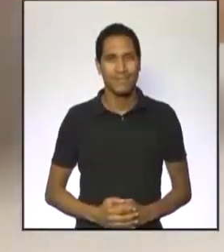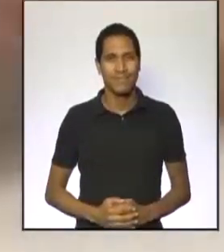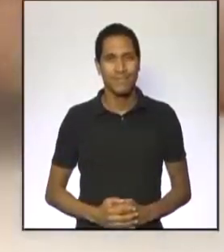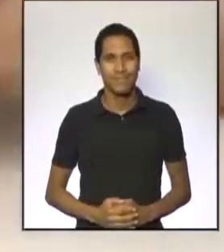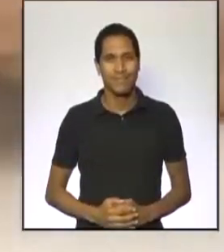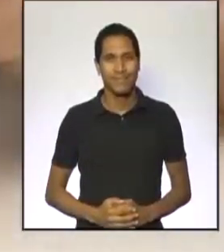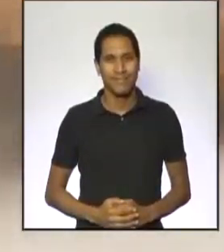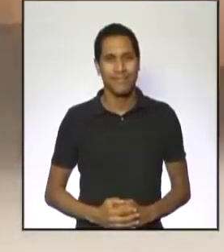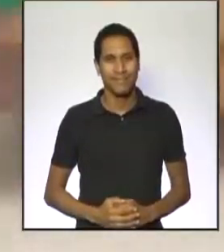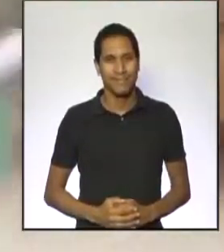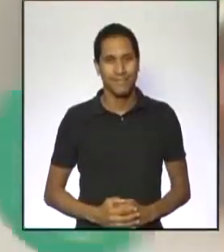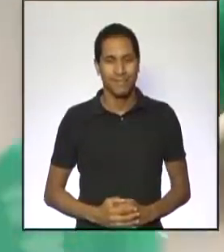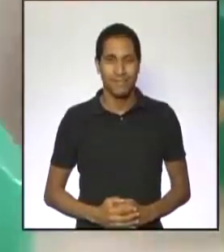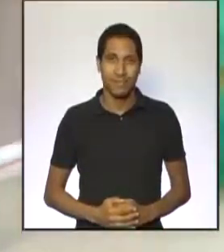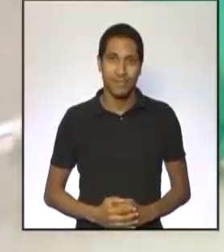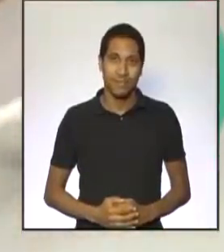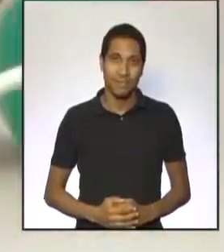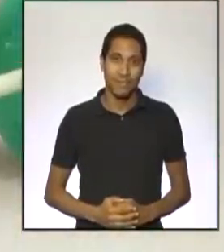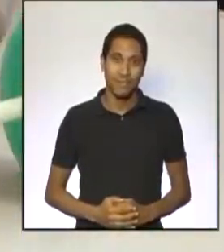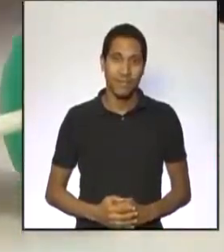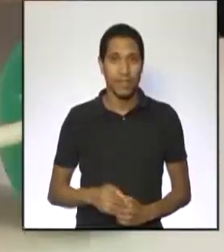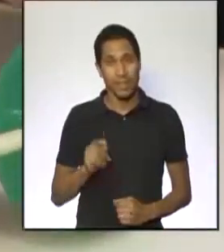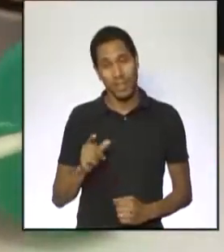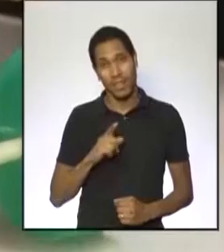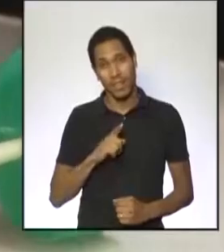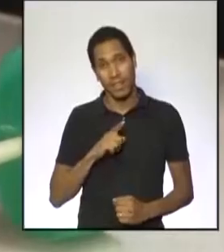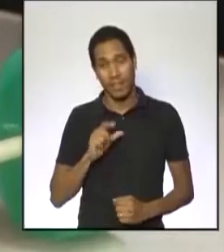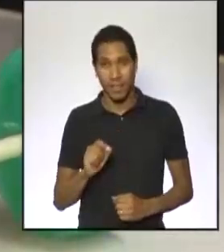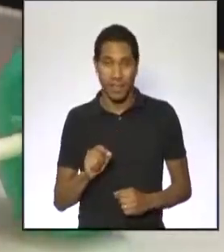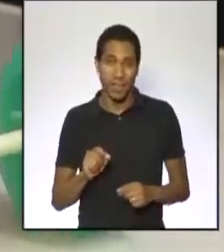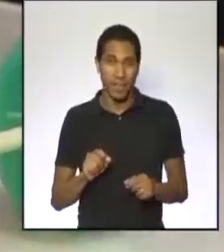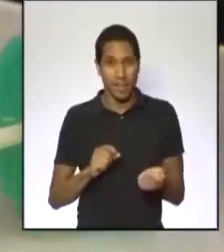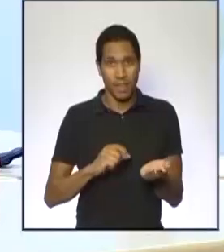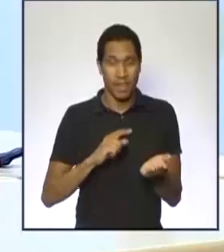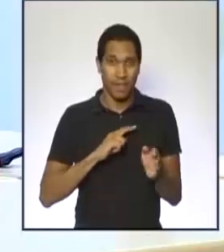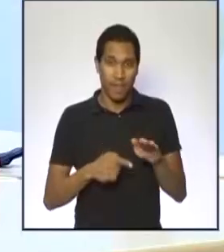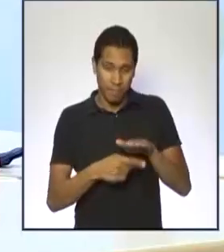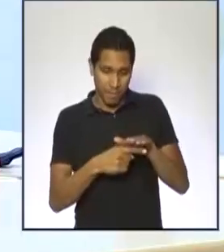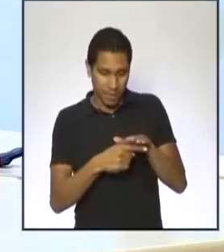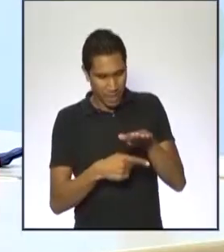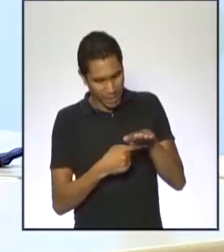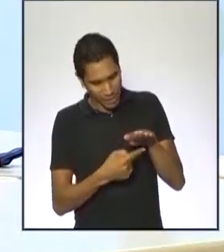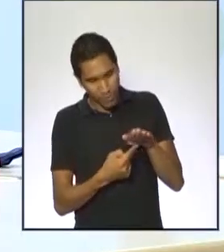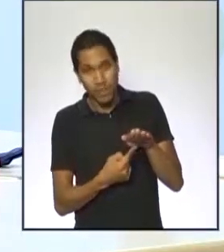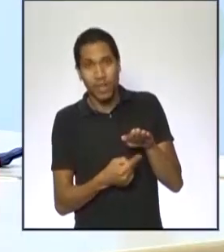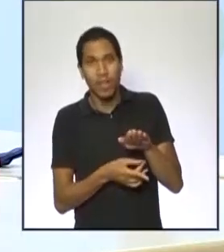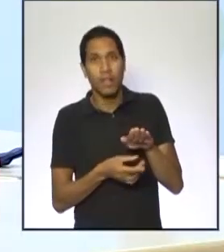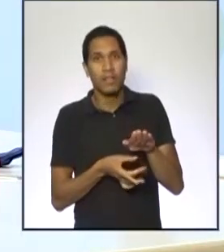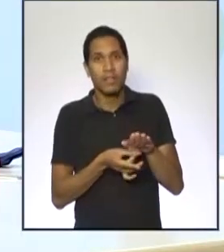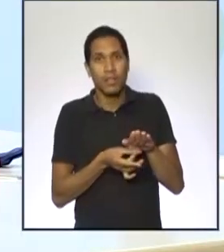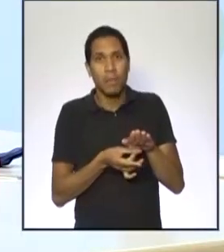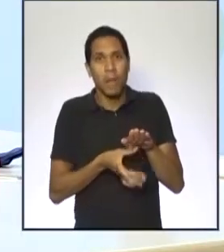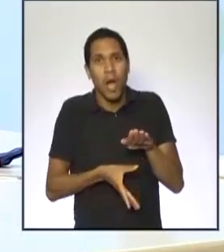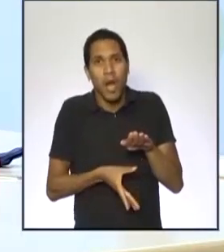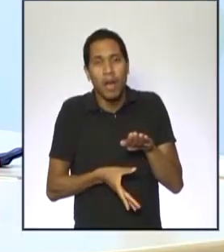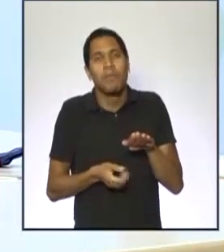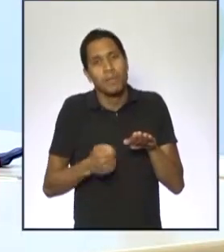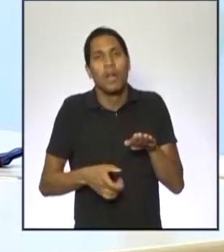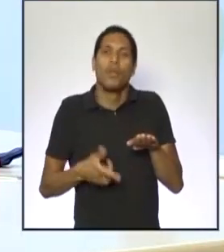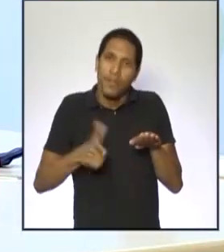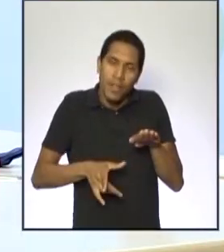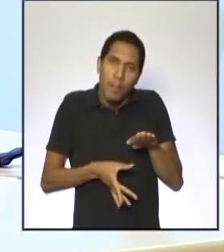Vou fazer um reforço aqui, ó, principalmente porque essa cola acabou soltando, e se isso acontecer não tem problema, é só colar de novo.